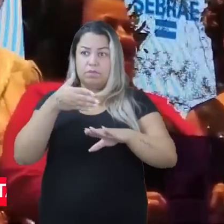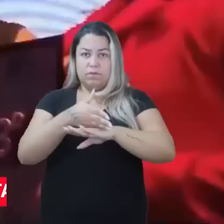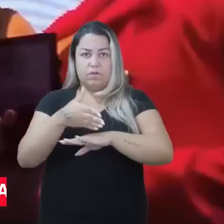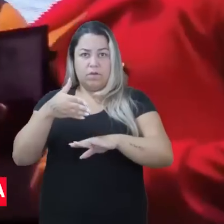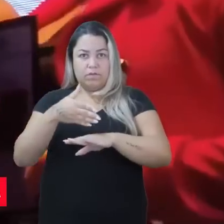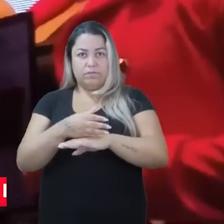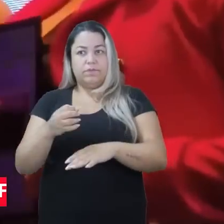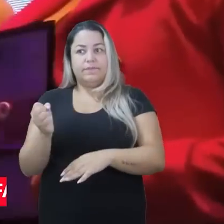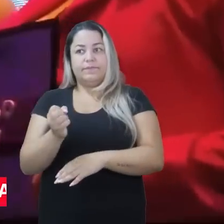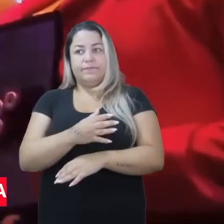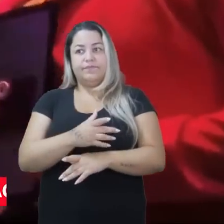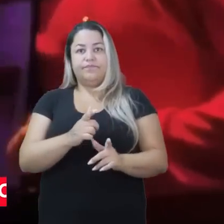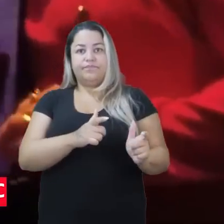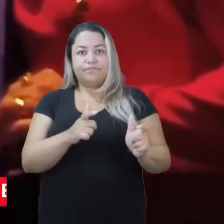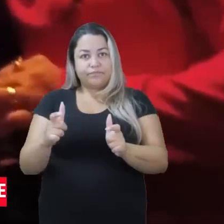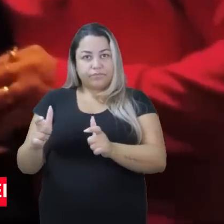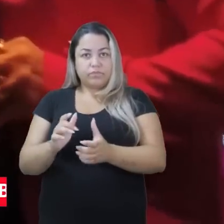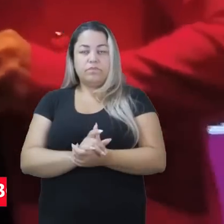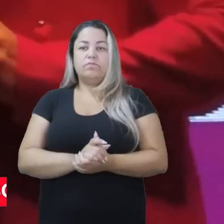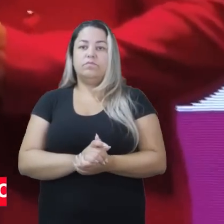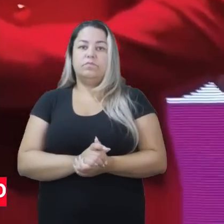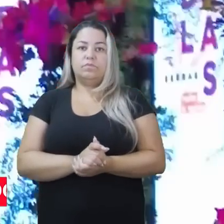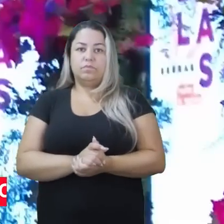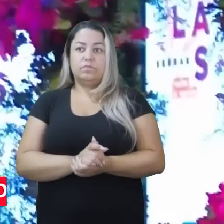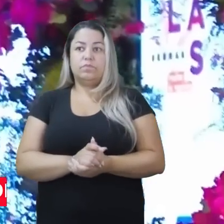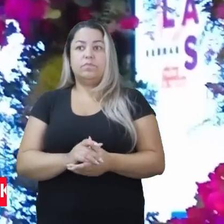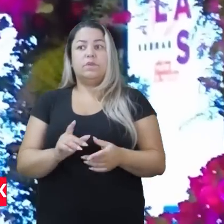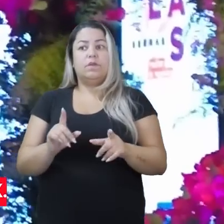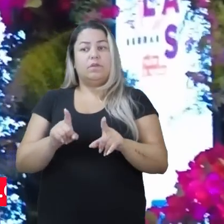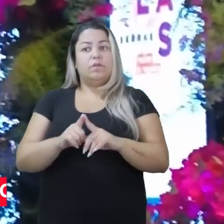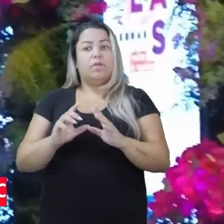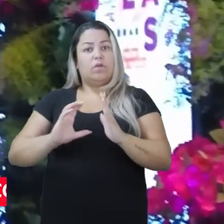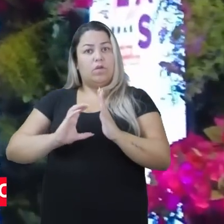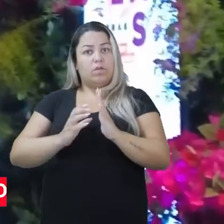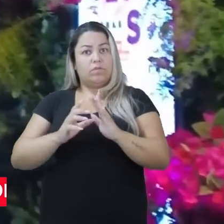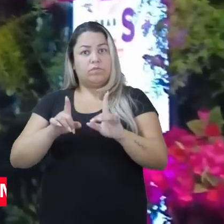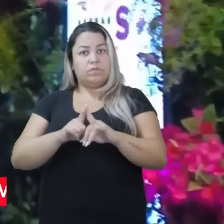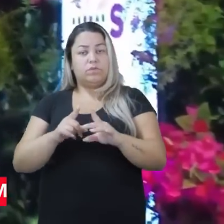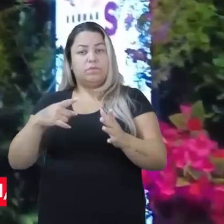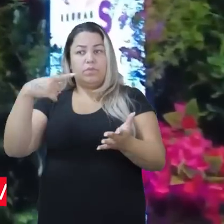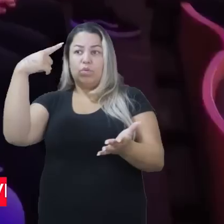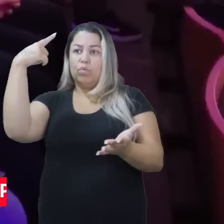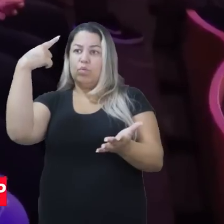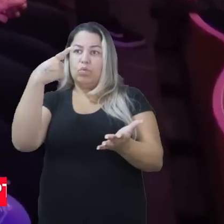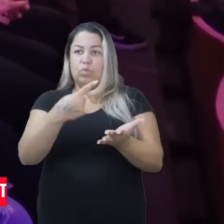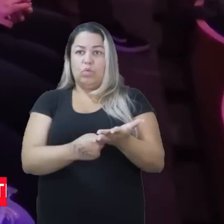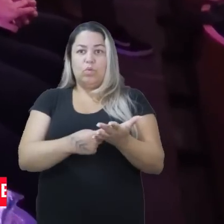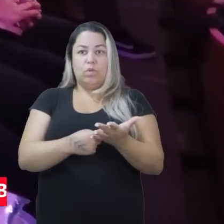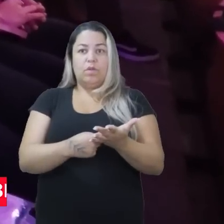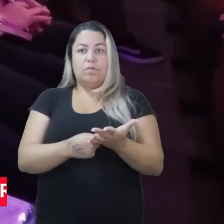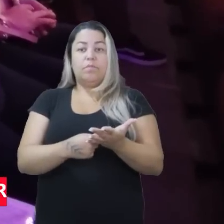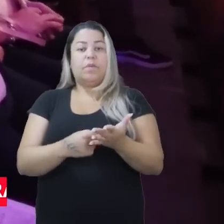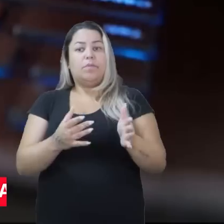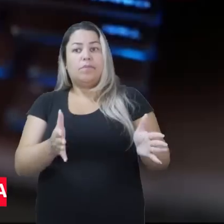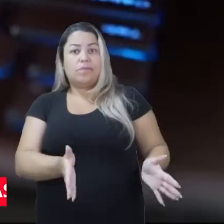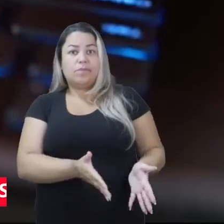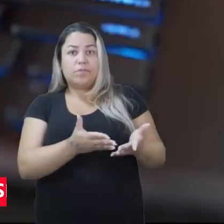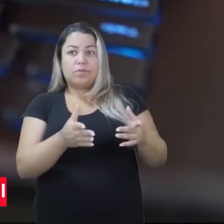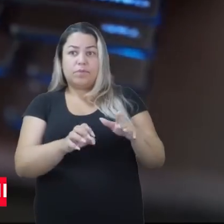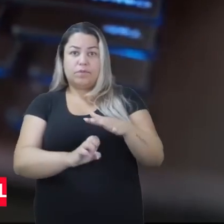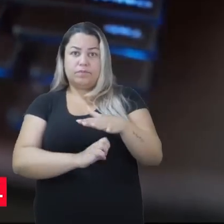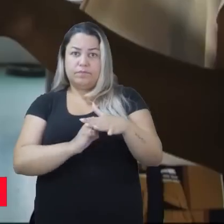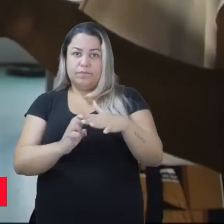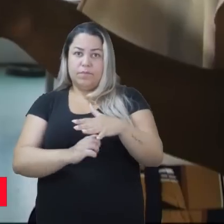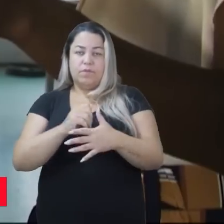novos mercados. A realização deste concurso reforça o compromisso do Brasil em promover o